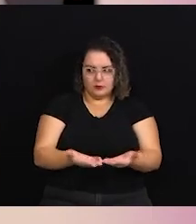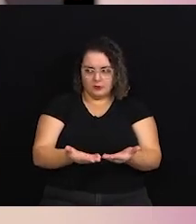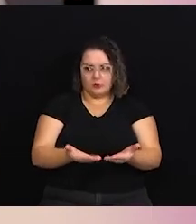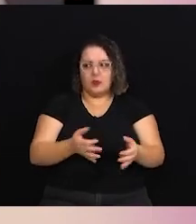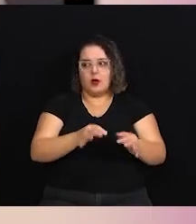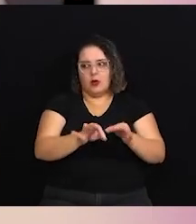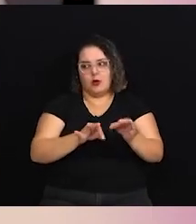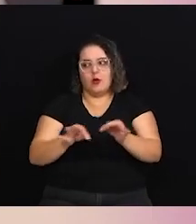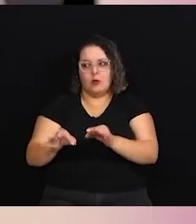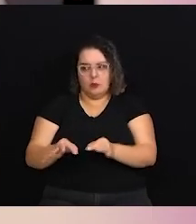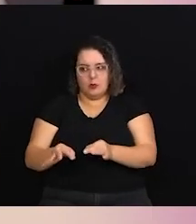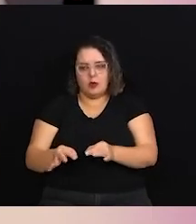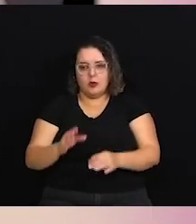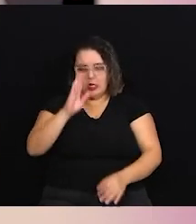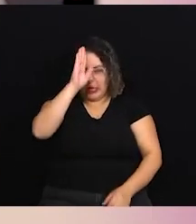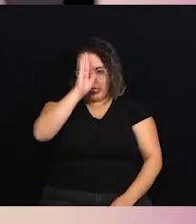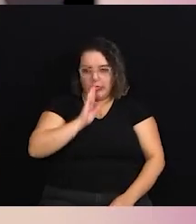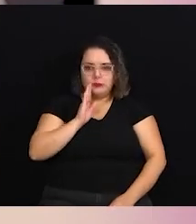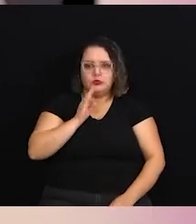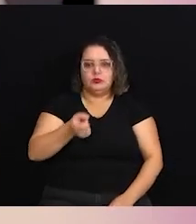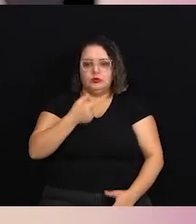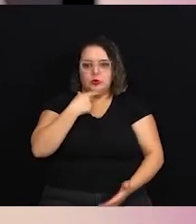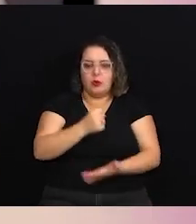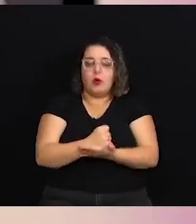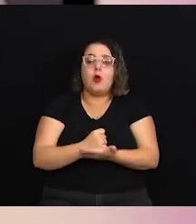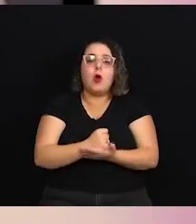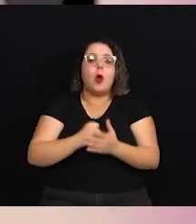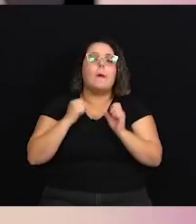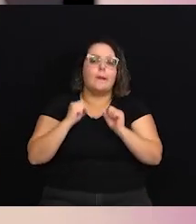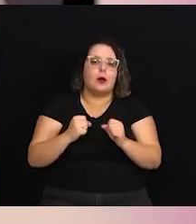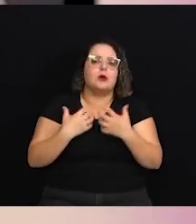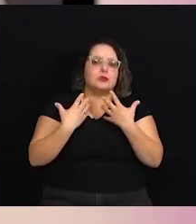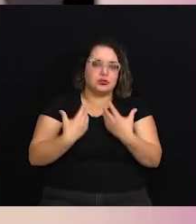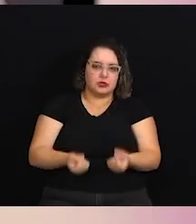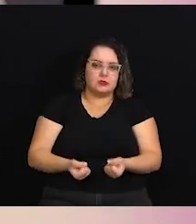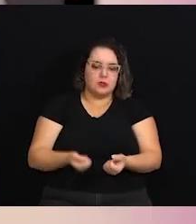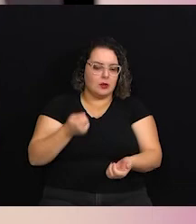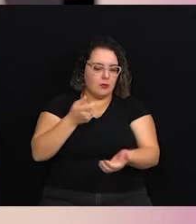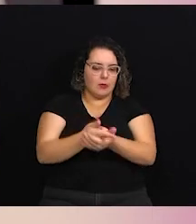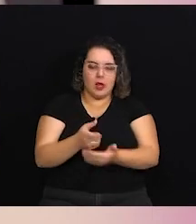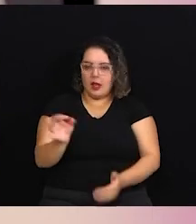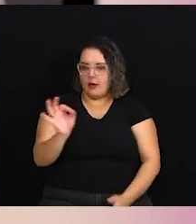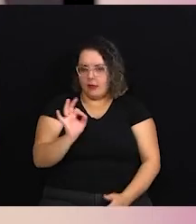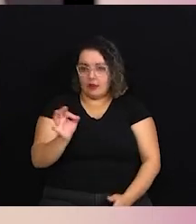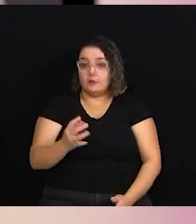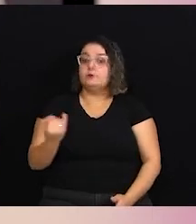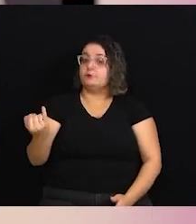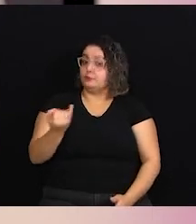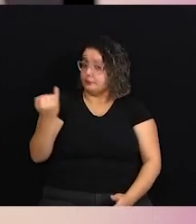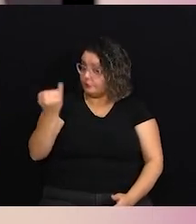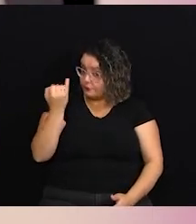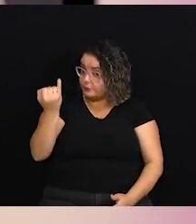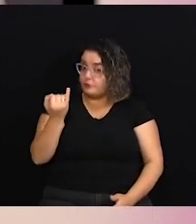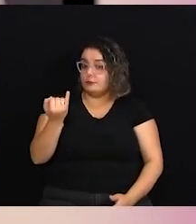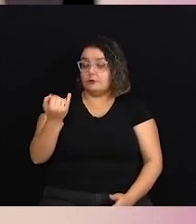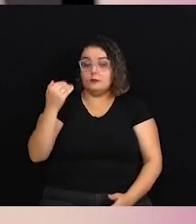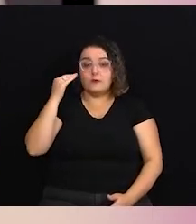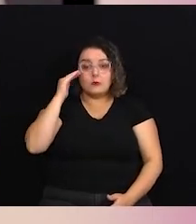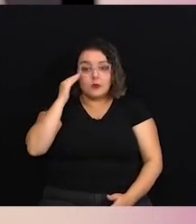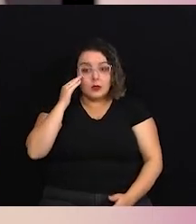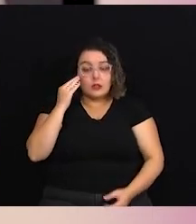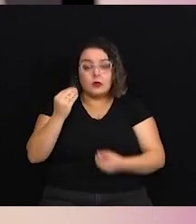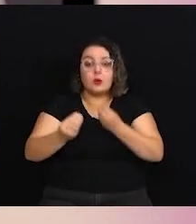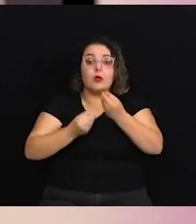de um programa gratuito da medicação que a pessoa pode receber essa medicação sem pagar então é importante a pessoa